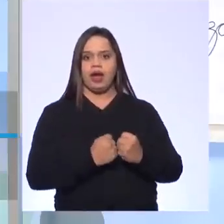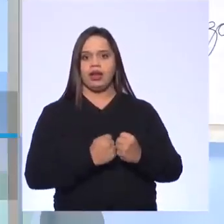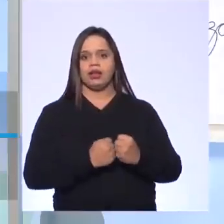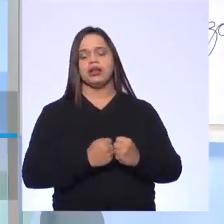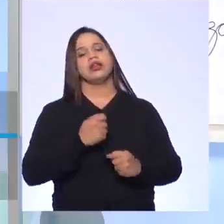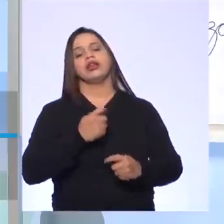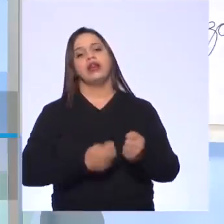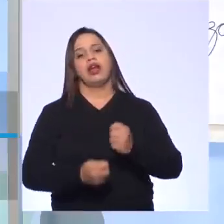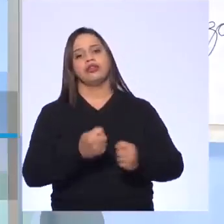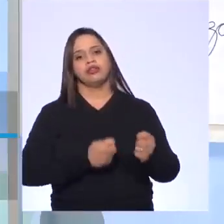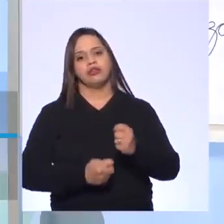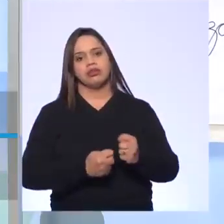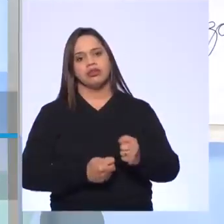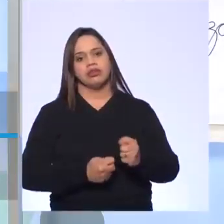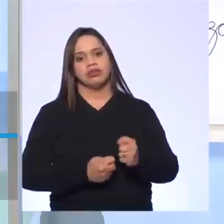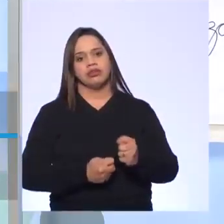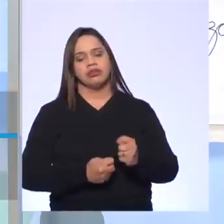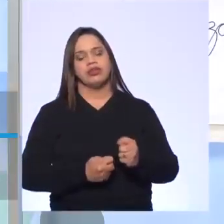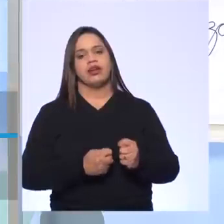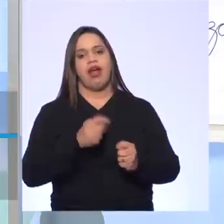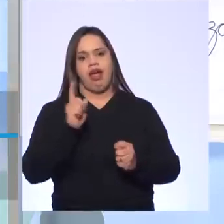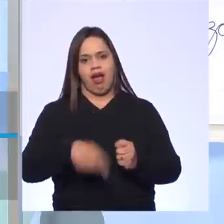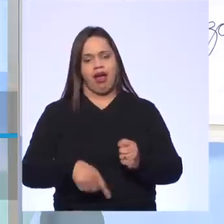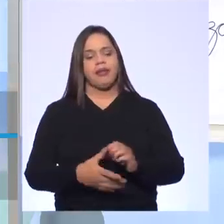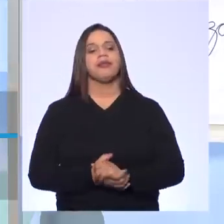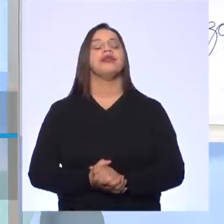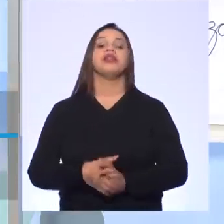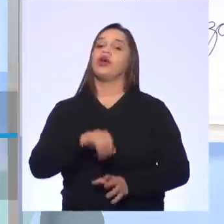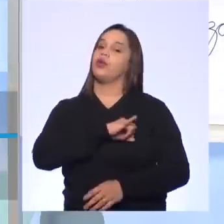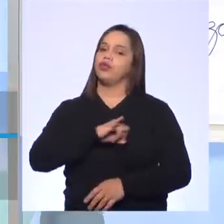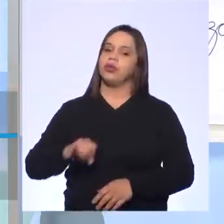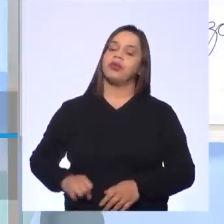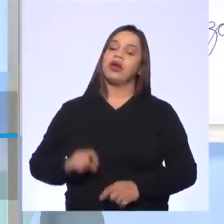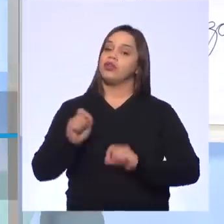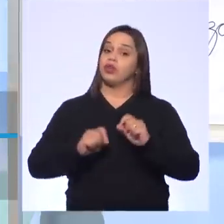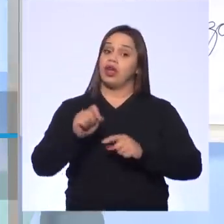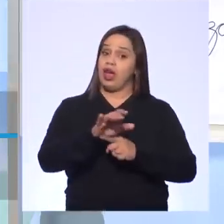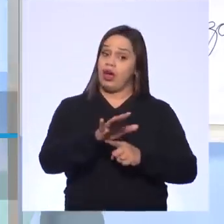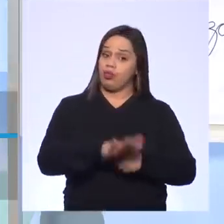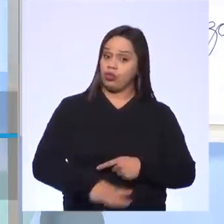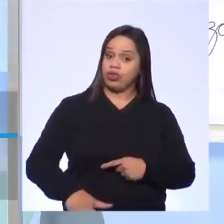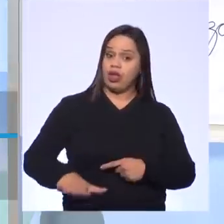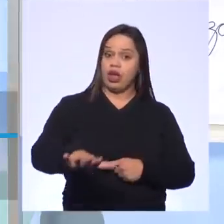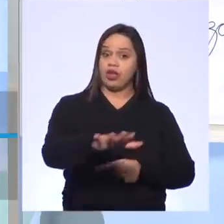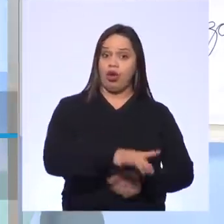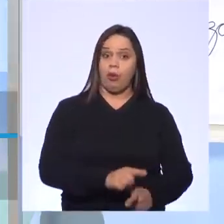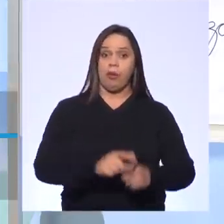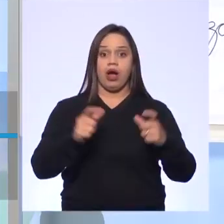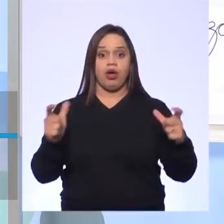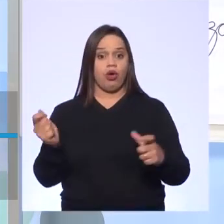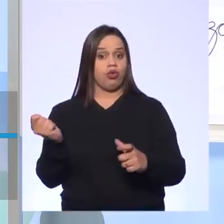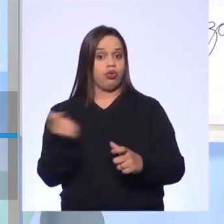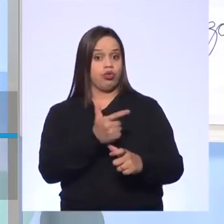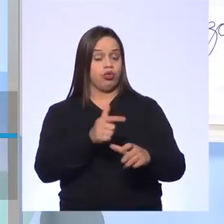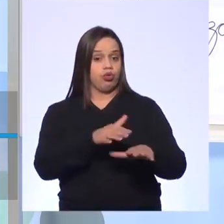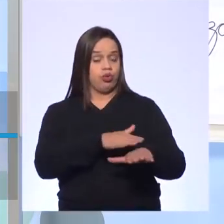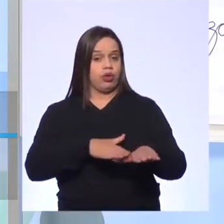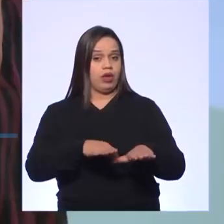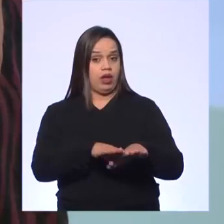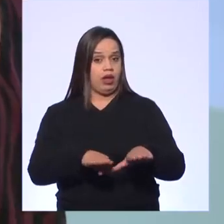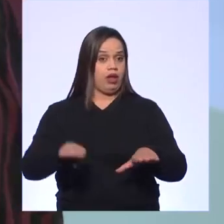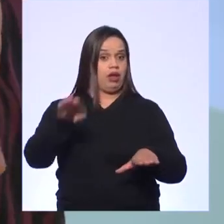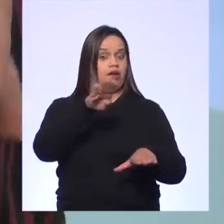Mas é isso. Então, o império ele se caracteriza por ser um território maior. Então, tem sempre uma